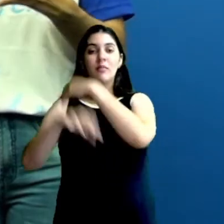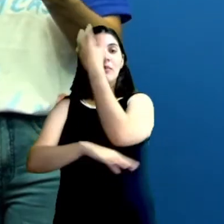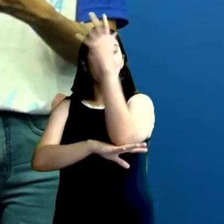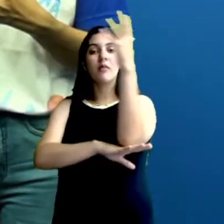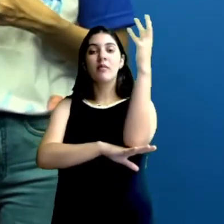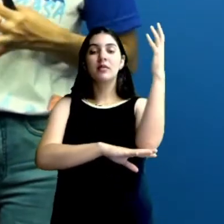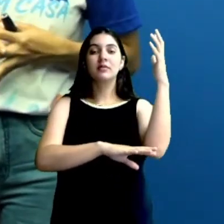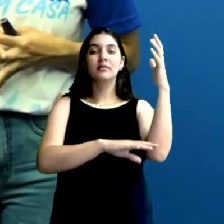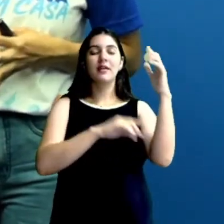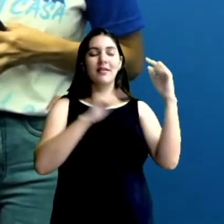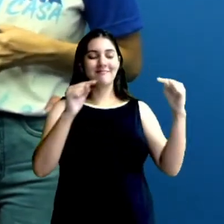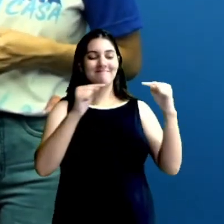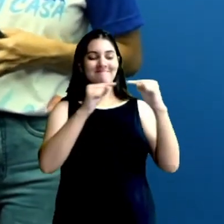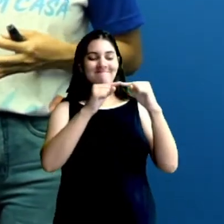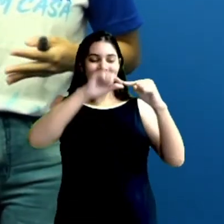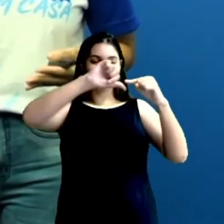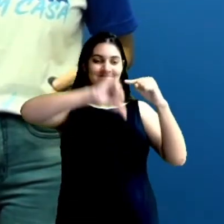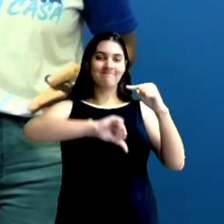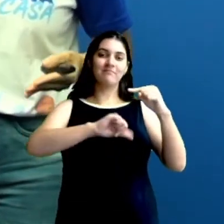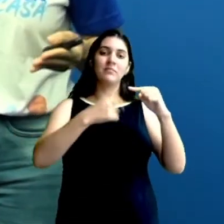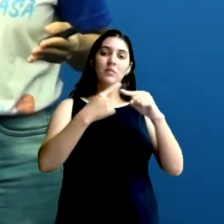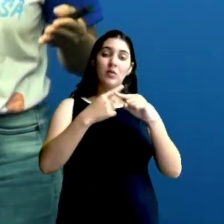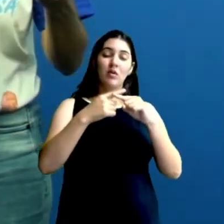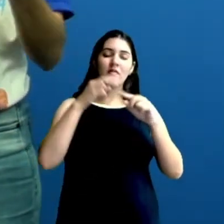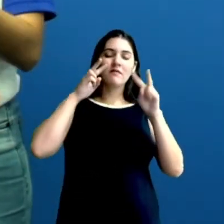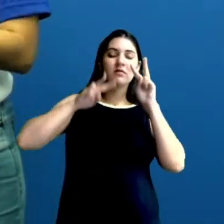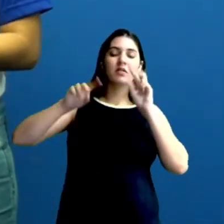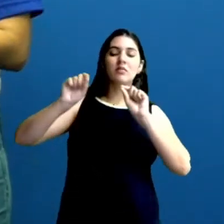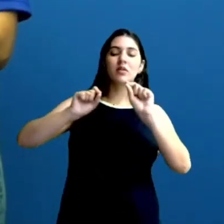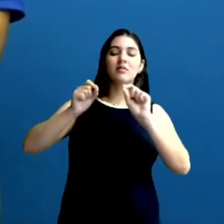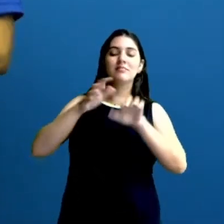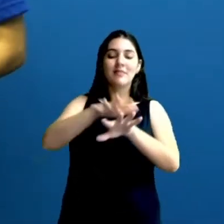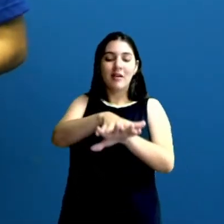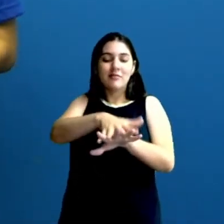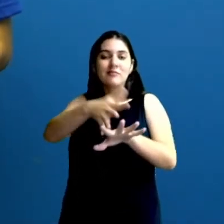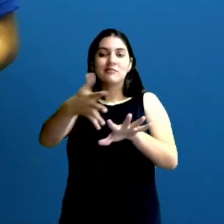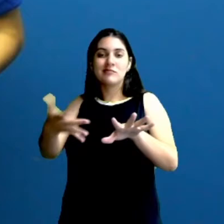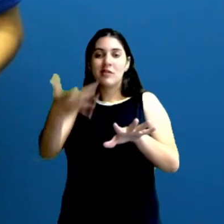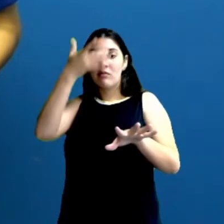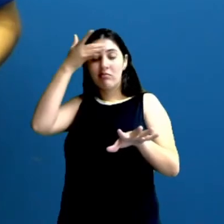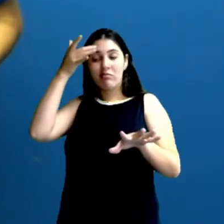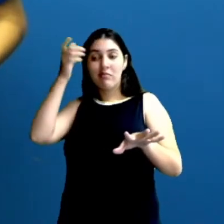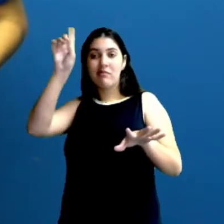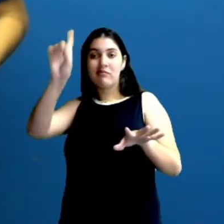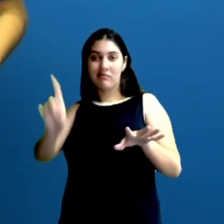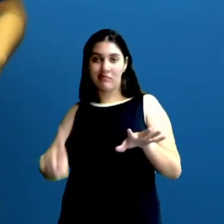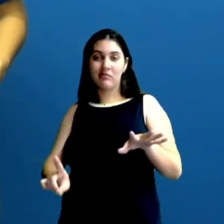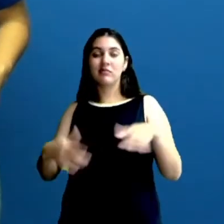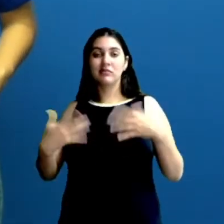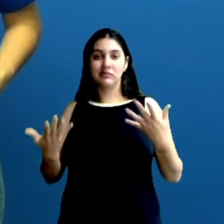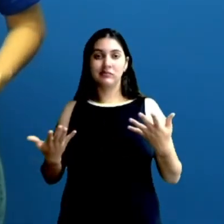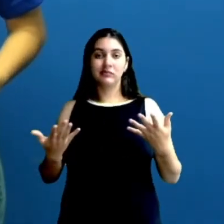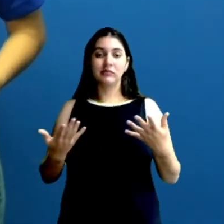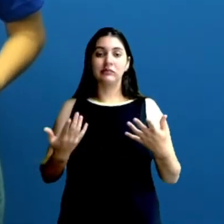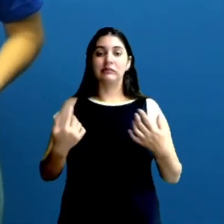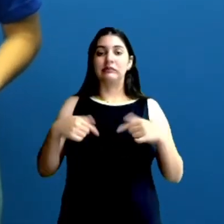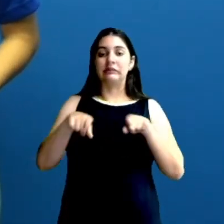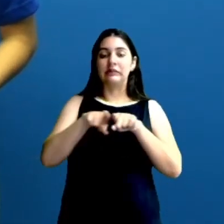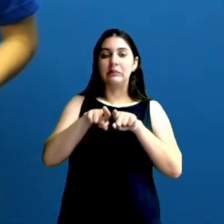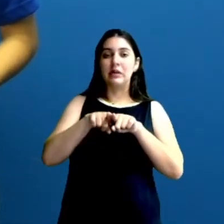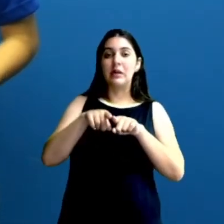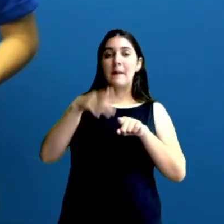gente vê que isso é um ponto negativo. A gente vê que a exclusão de pessoas com deficiências, com pessoas que